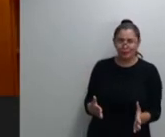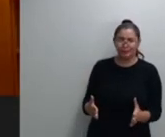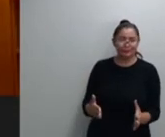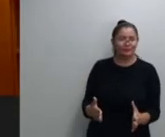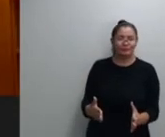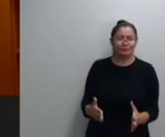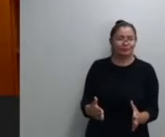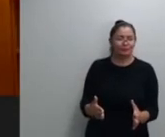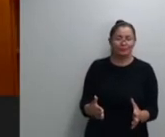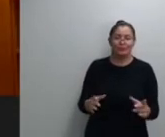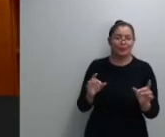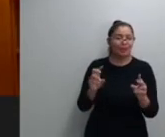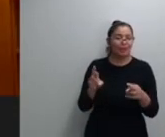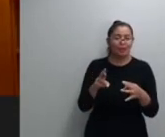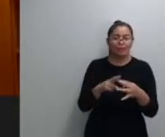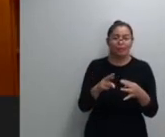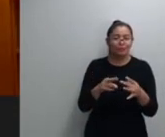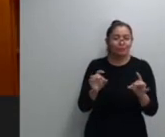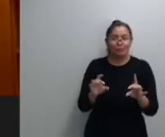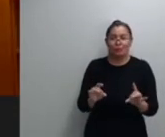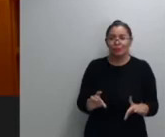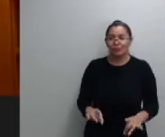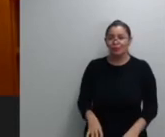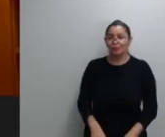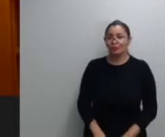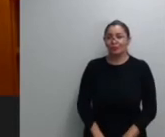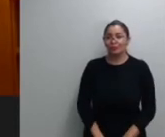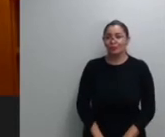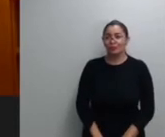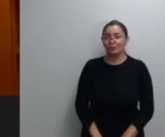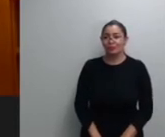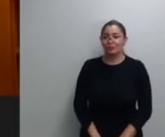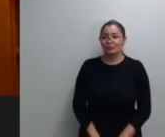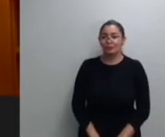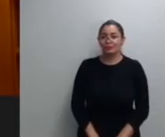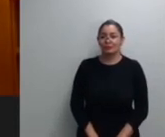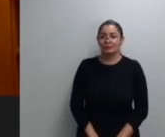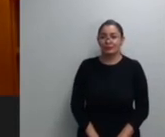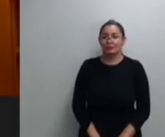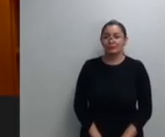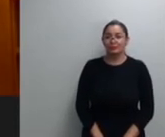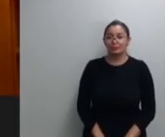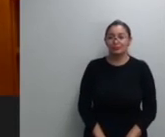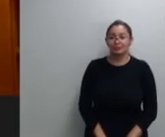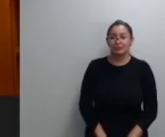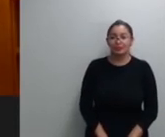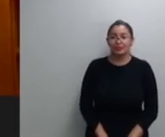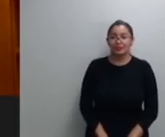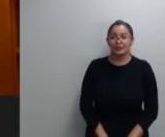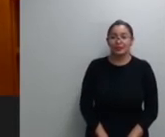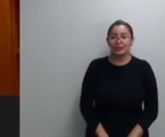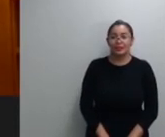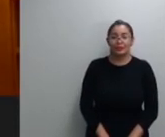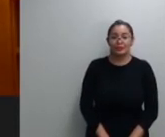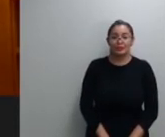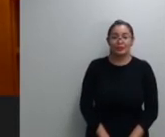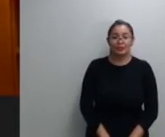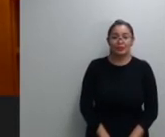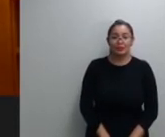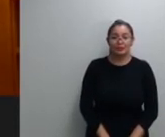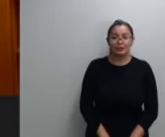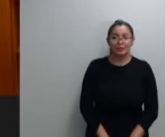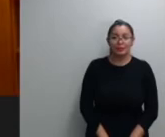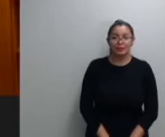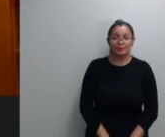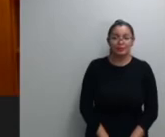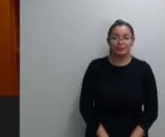E, levando em conta ainda, só para argumento obter dito que não está no voto, é o repetitivo da primeira sessão que